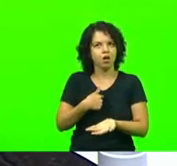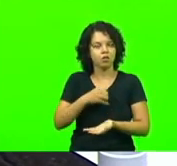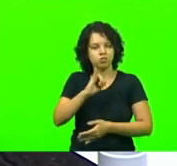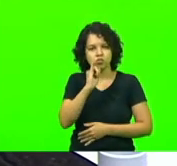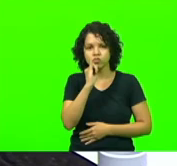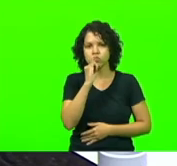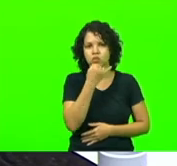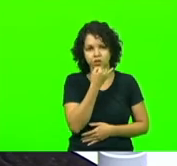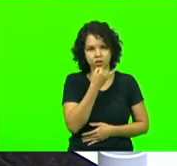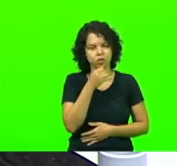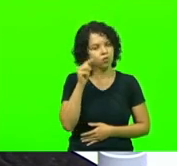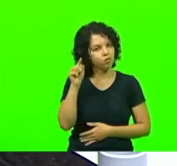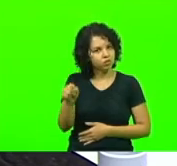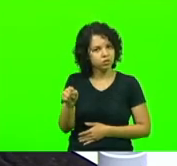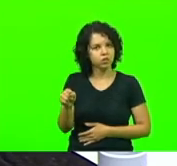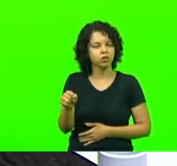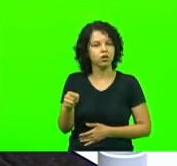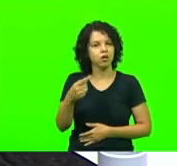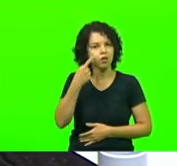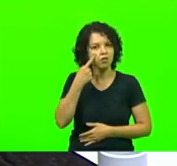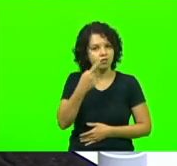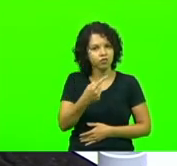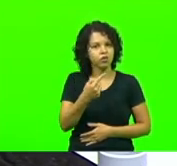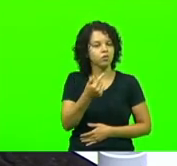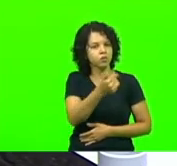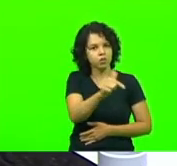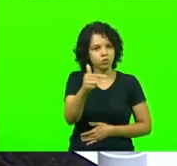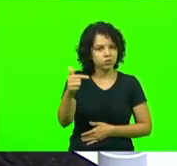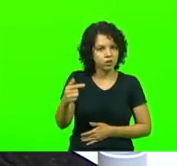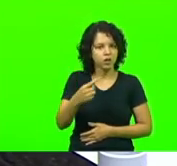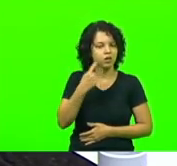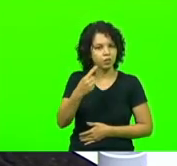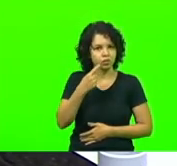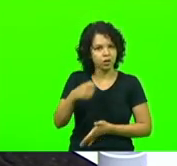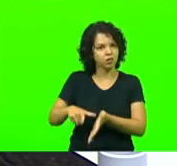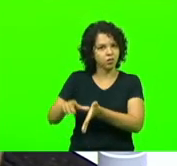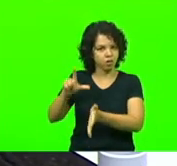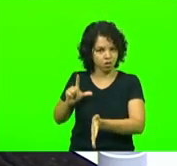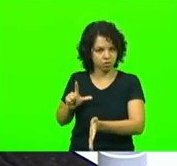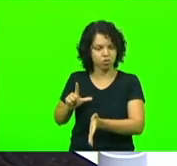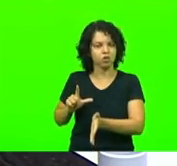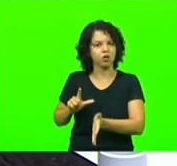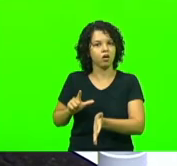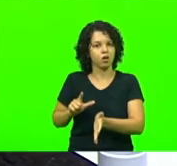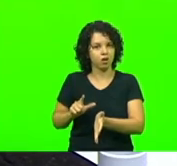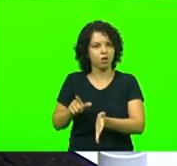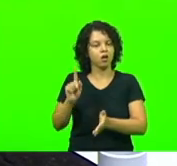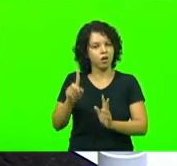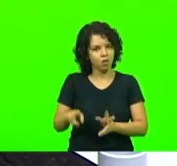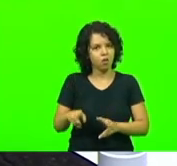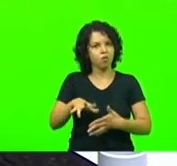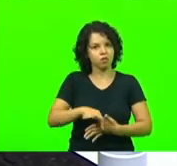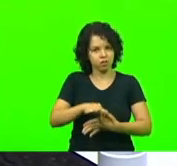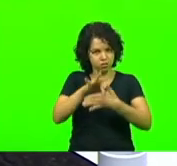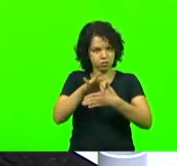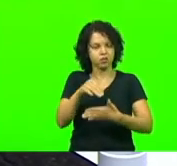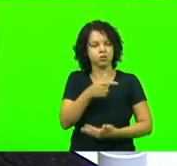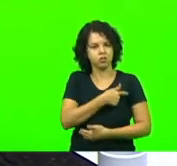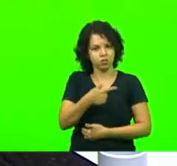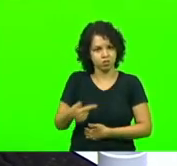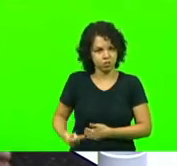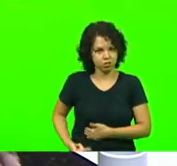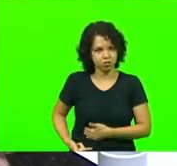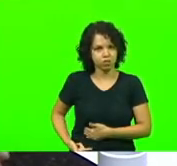decepcionado com a sua atitude. O senhor viu que não tinha quórum antes. O senhor, de fato, agiu como um líder do governo, mas um líder